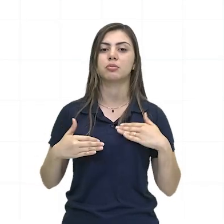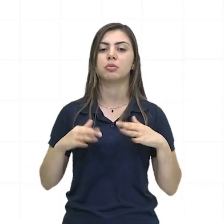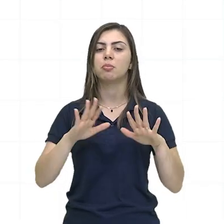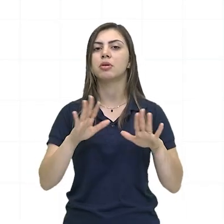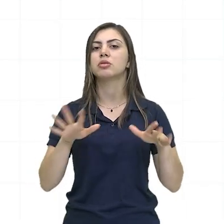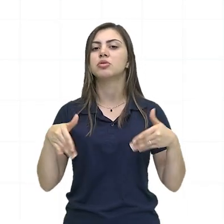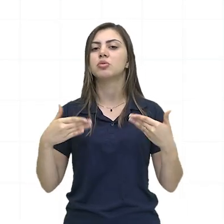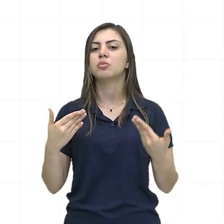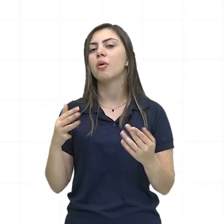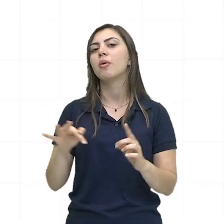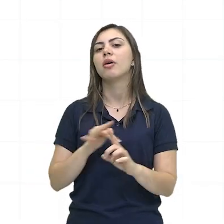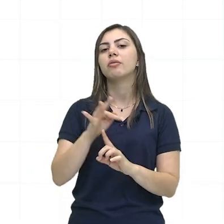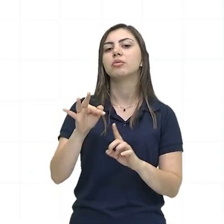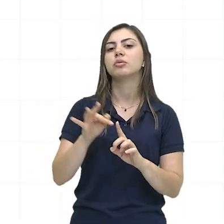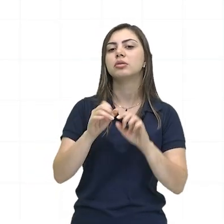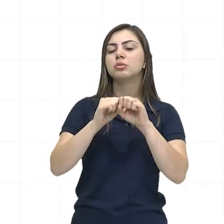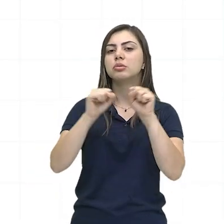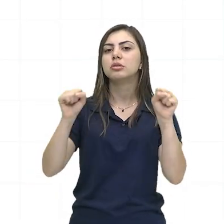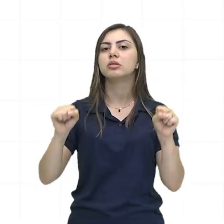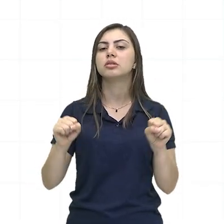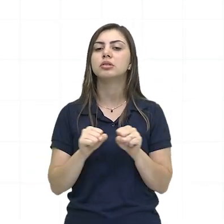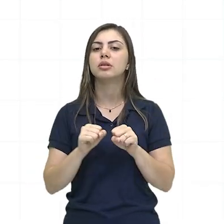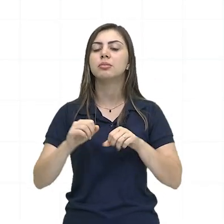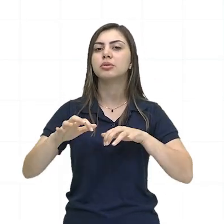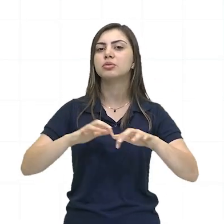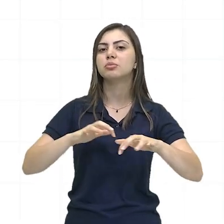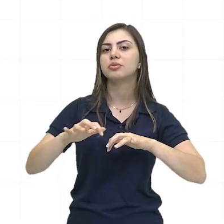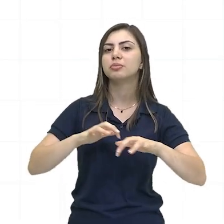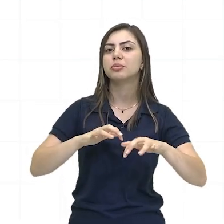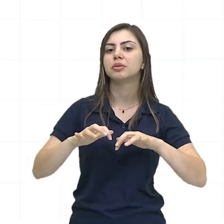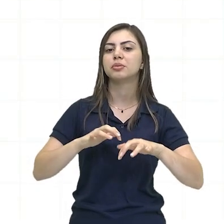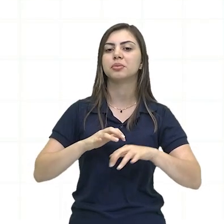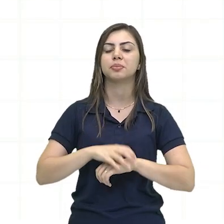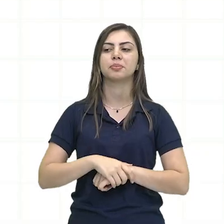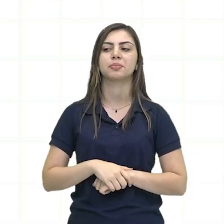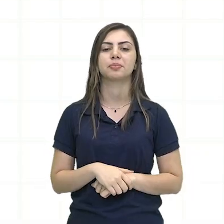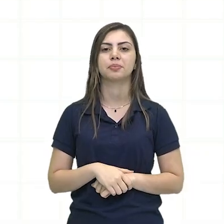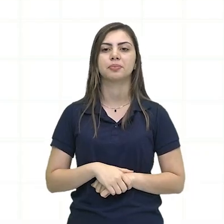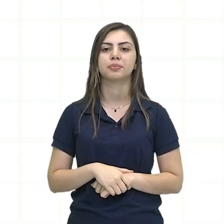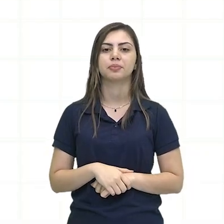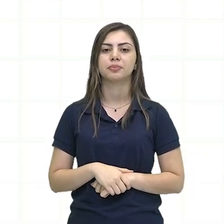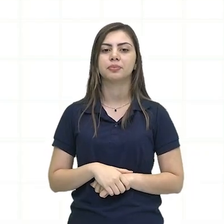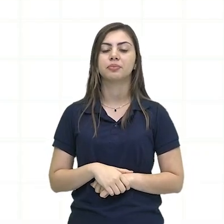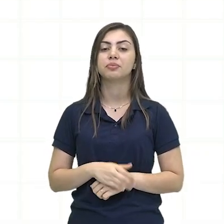sistema locomotor? Anotem aí, o papel do sistema locomotor é